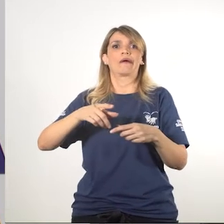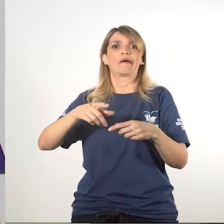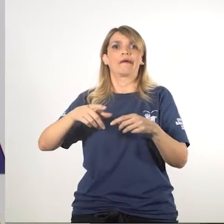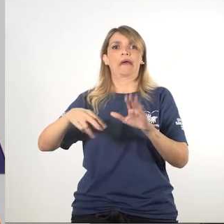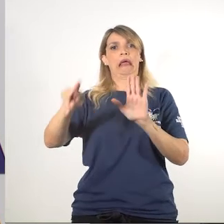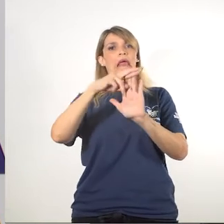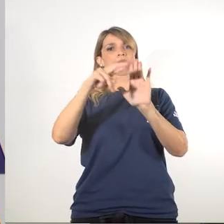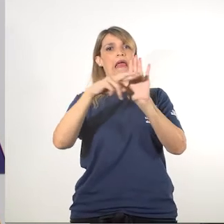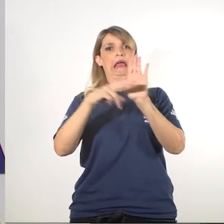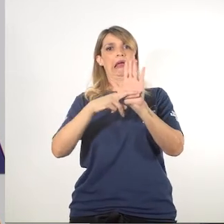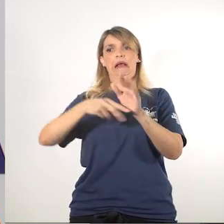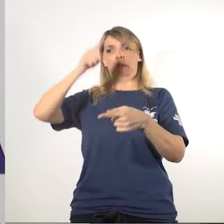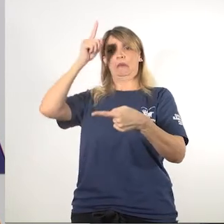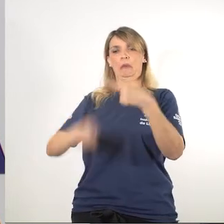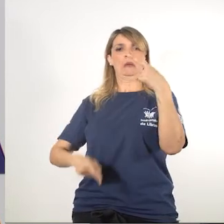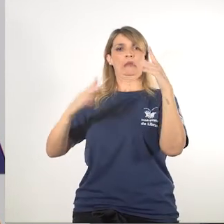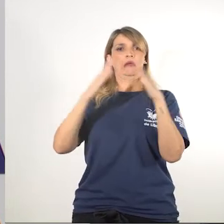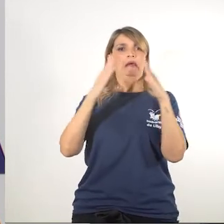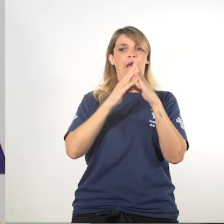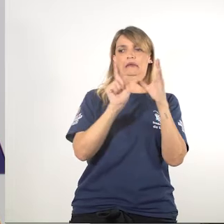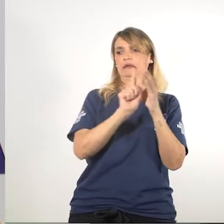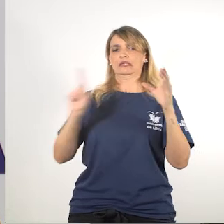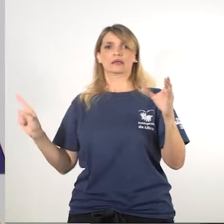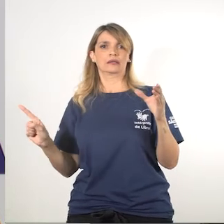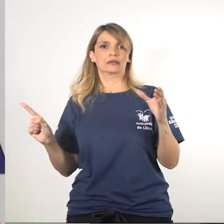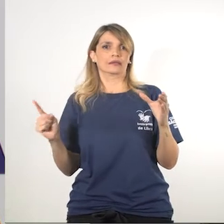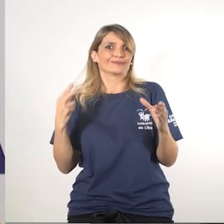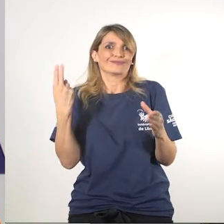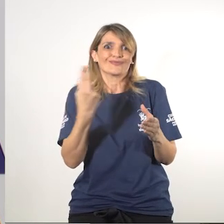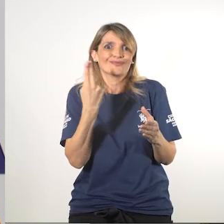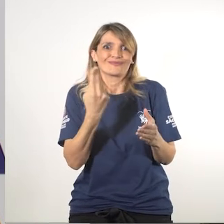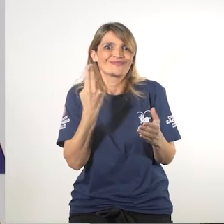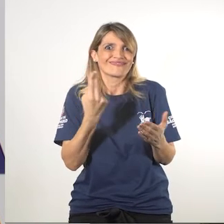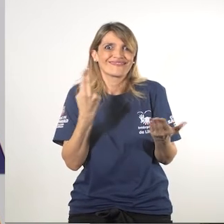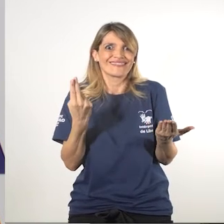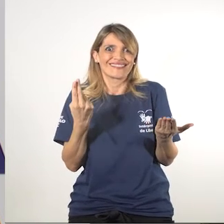pessoas de saírem de casa. Então, o município não consegue, não